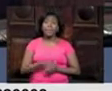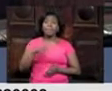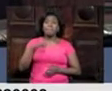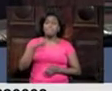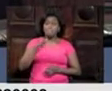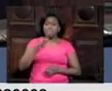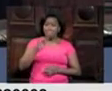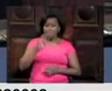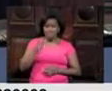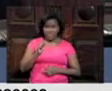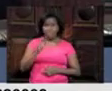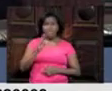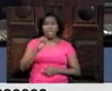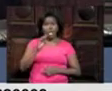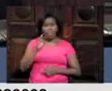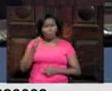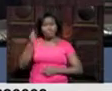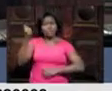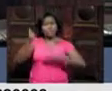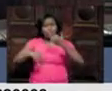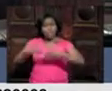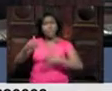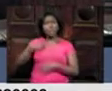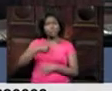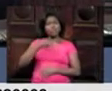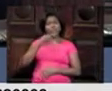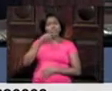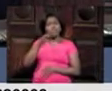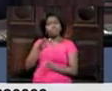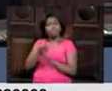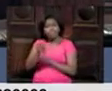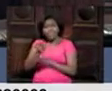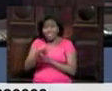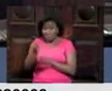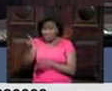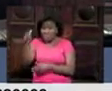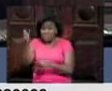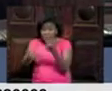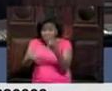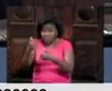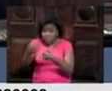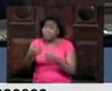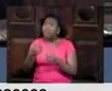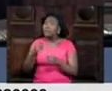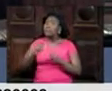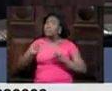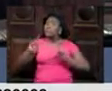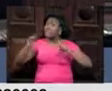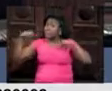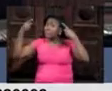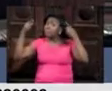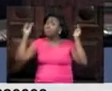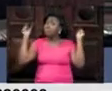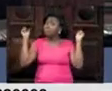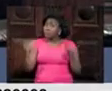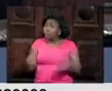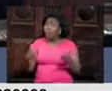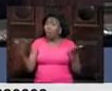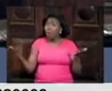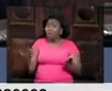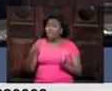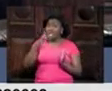E eu tive que, infelizmente, alertá-la que a informação que ela trazia era ainda pior, que hoje no Diário Oficial